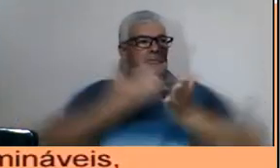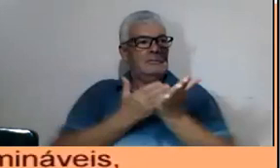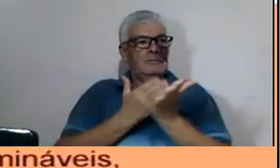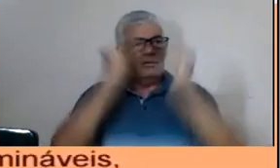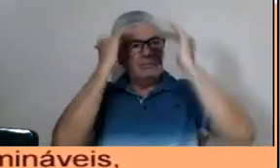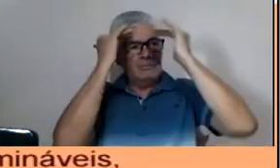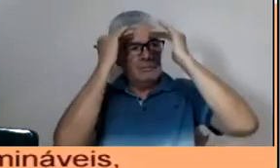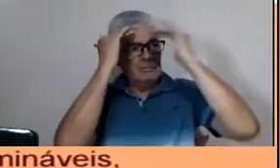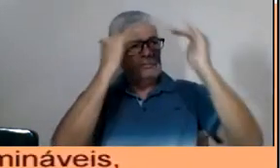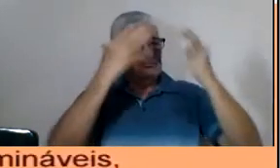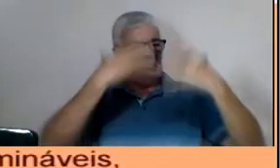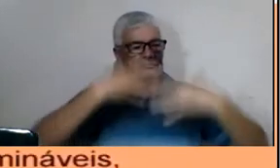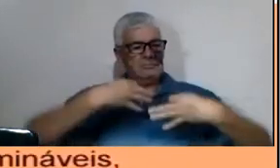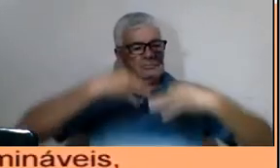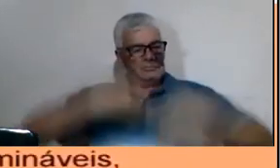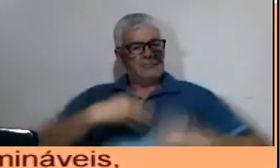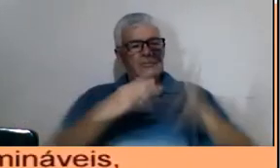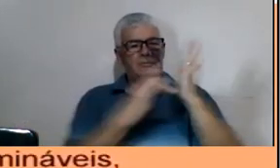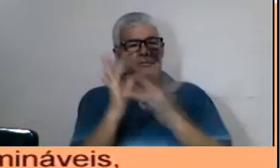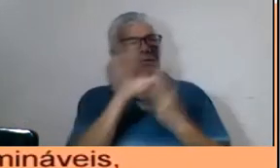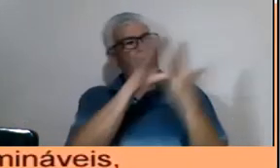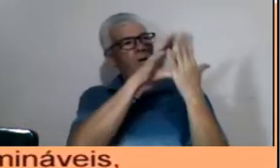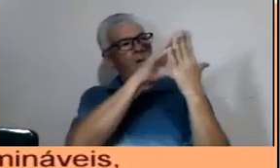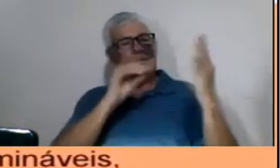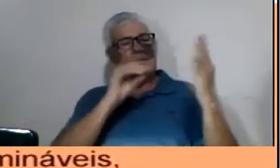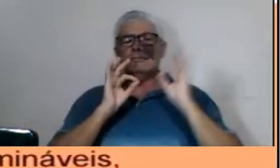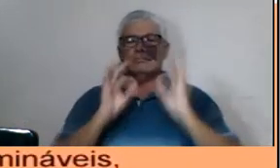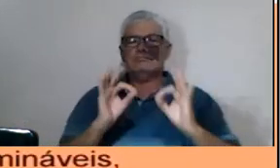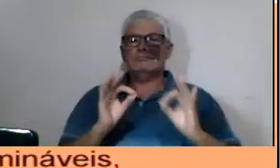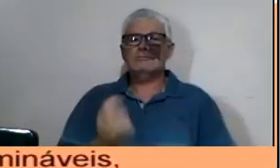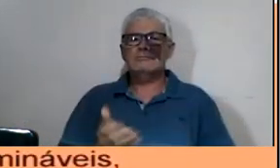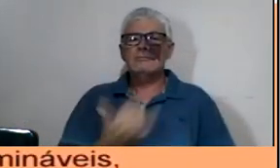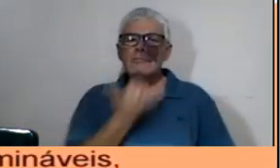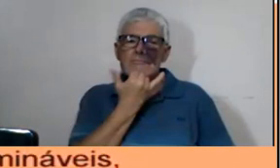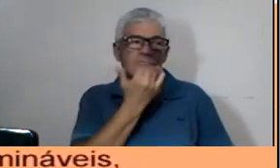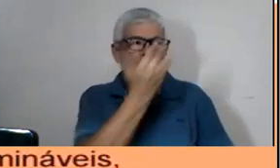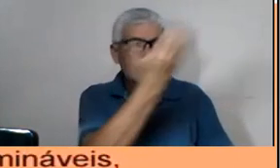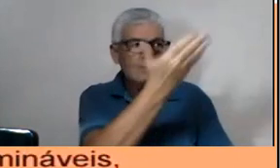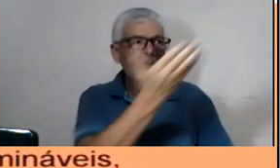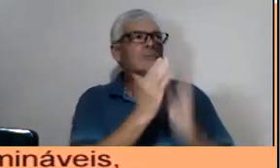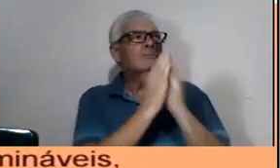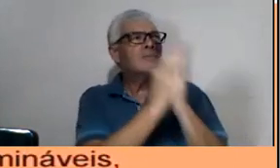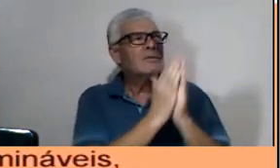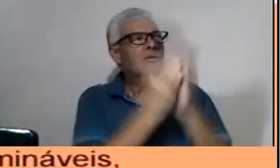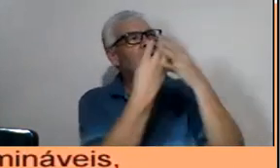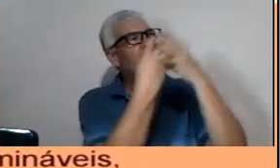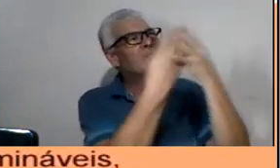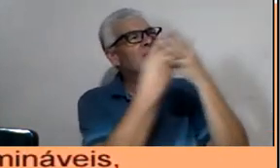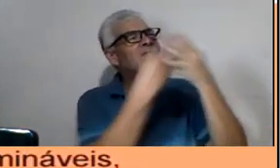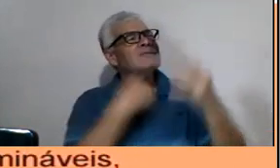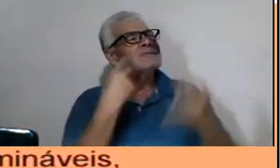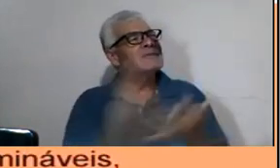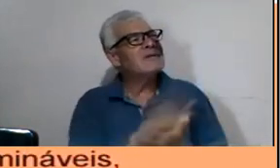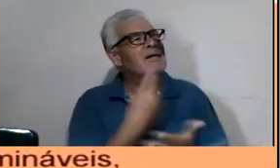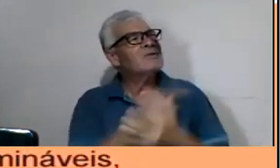que assim, o Ageu veio para dar uma força, né, um ânimo para esse pessoal, para reconstruir mesmo o